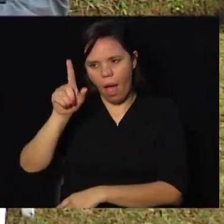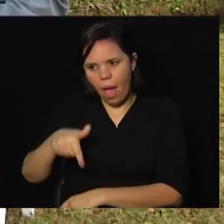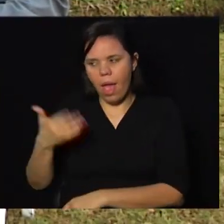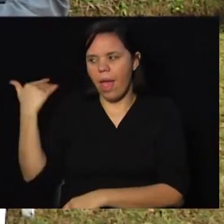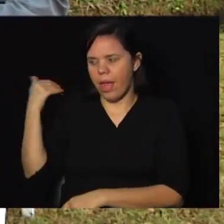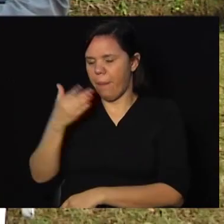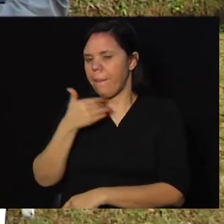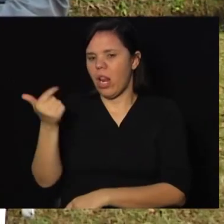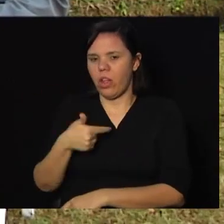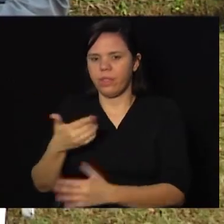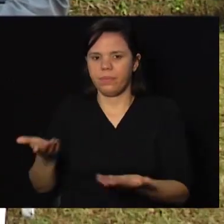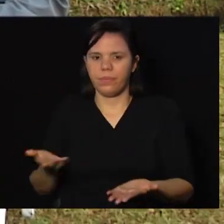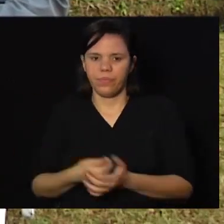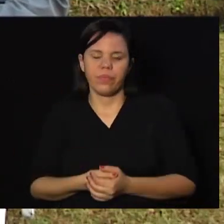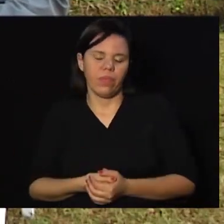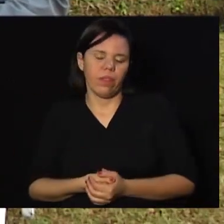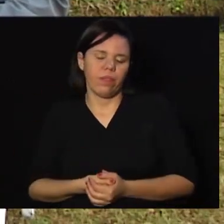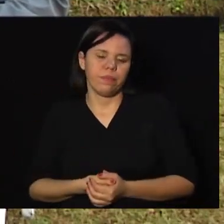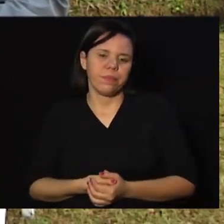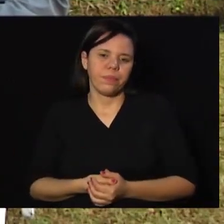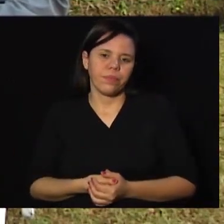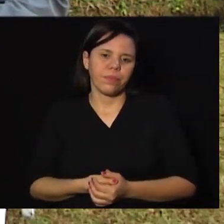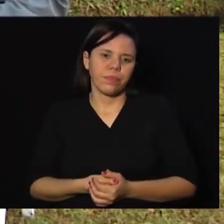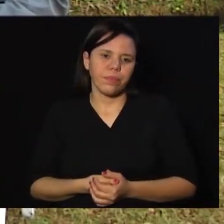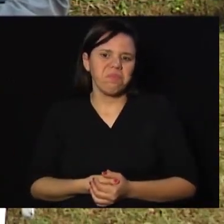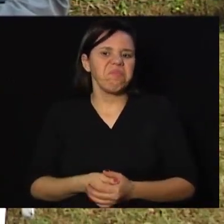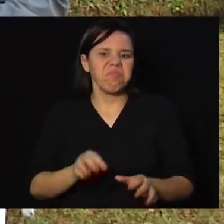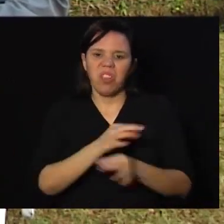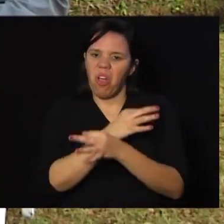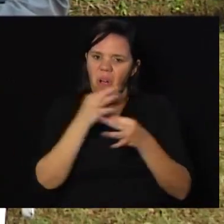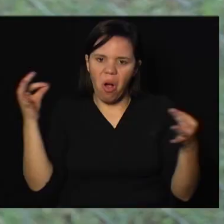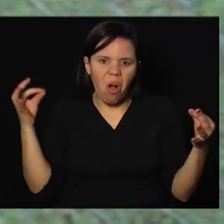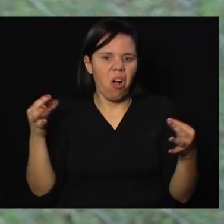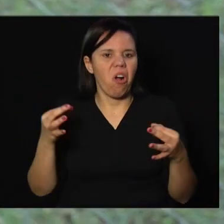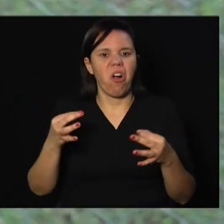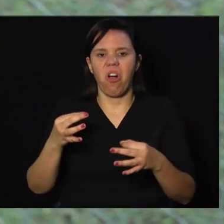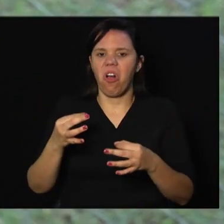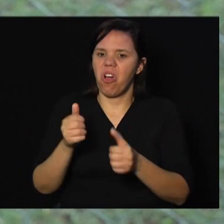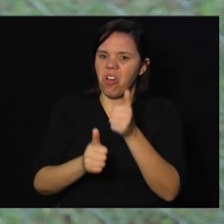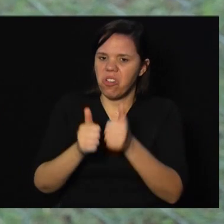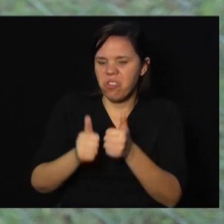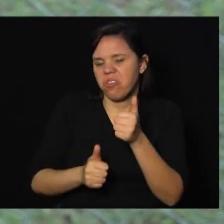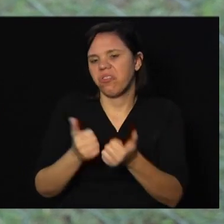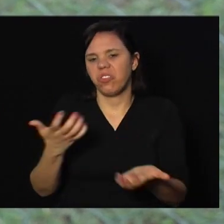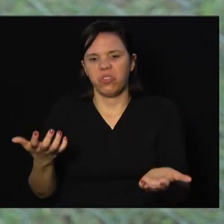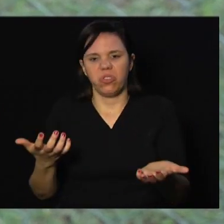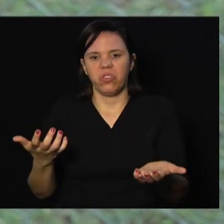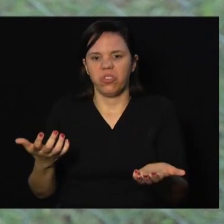sou franco em dizer que ele jogava muito, eu gostava de vê-lo atuar em